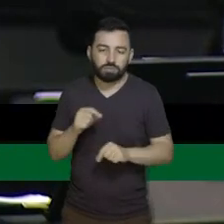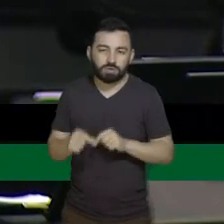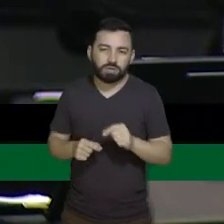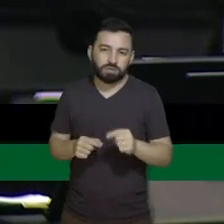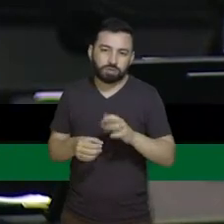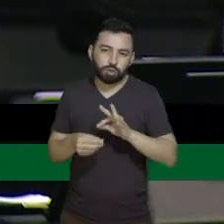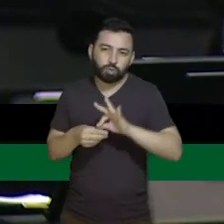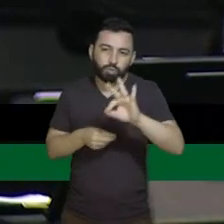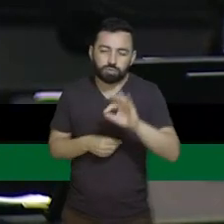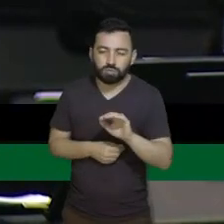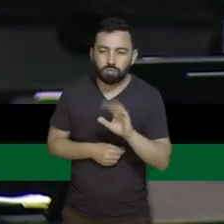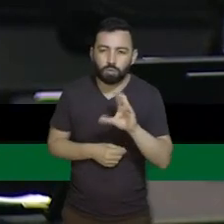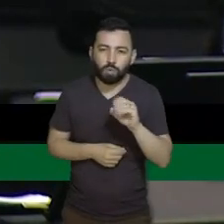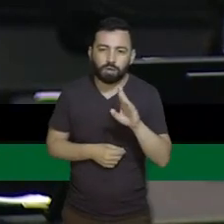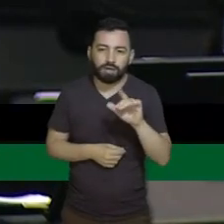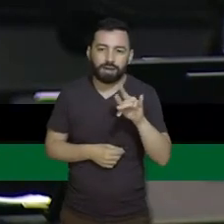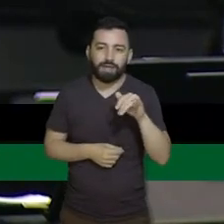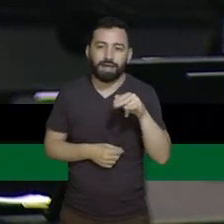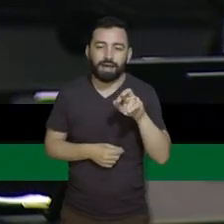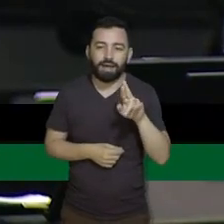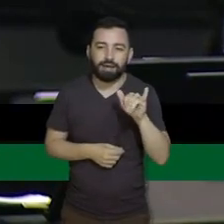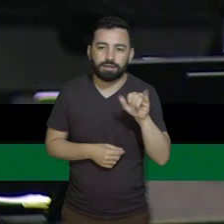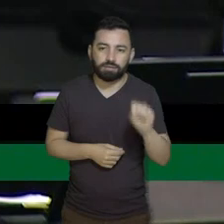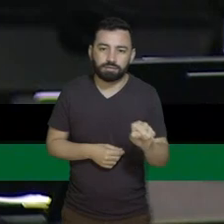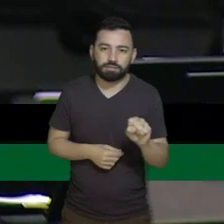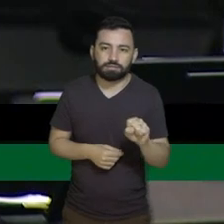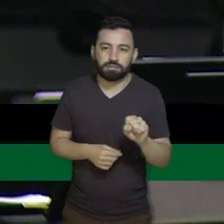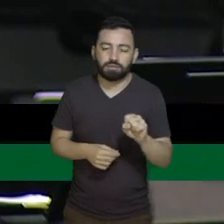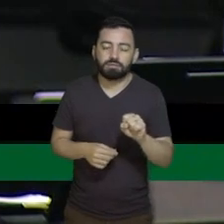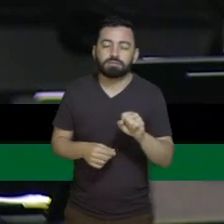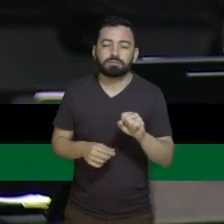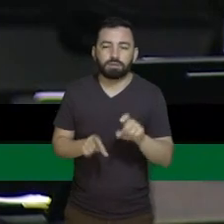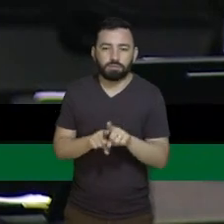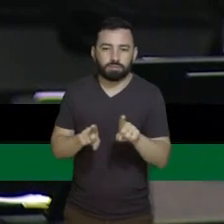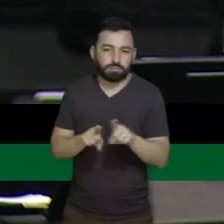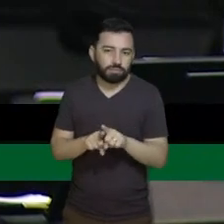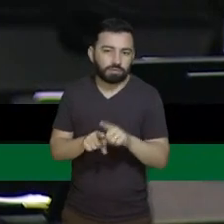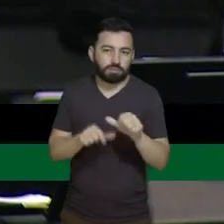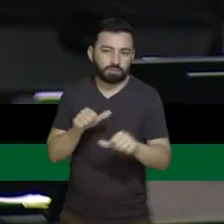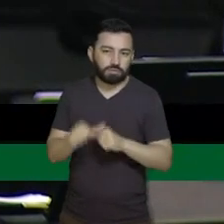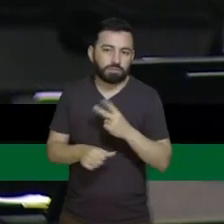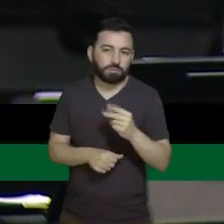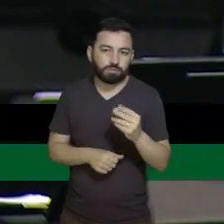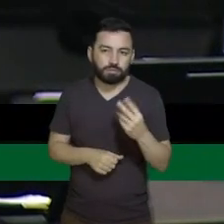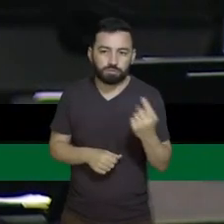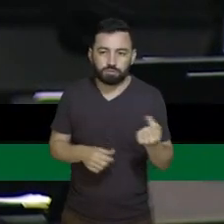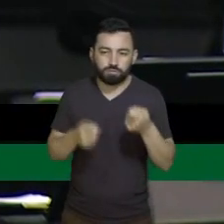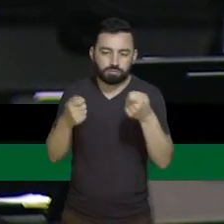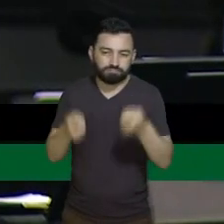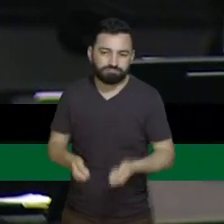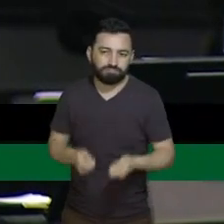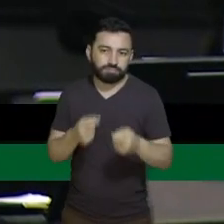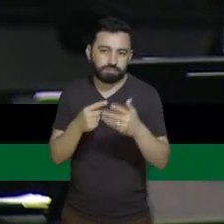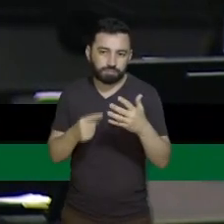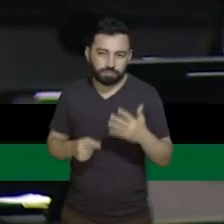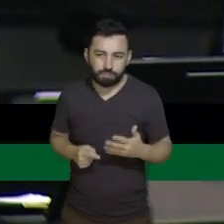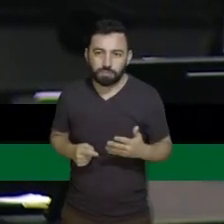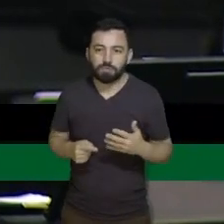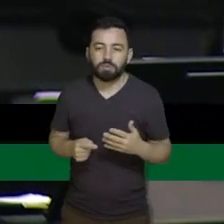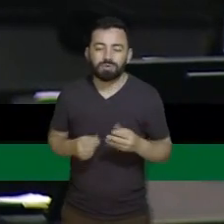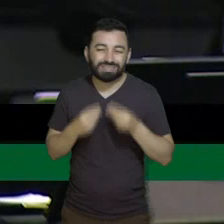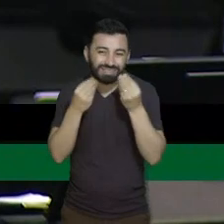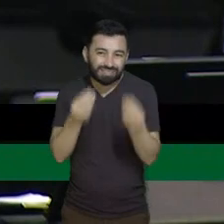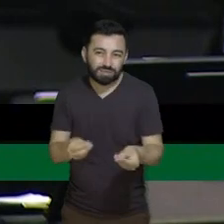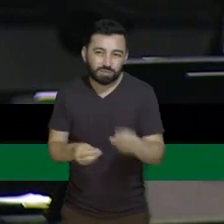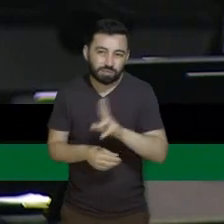e altera o anexo único da Lei 18.278 de 2021, que consolida os atos normativos que concedem o título de